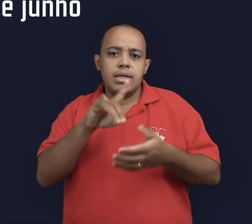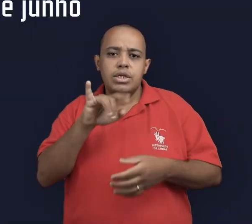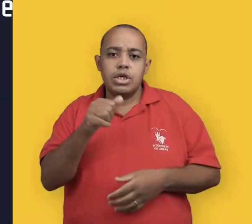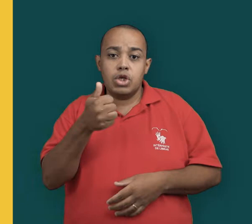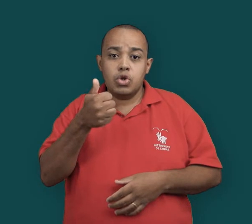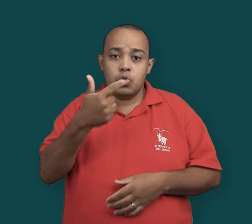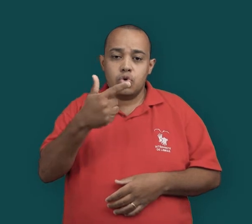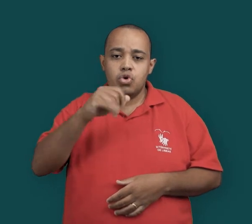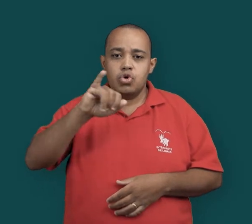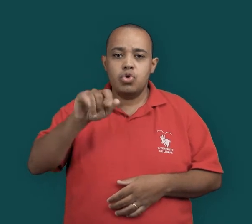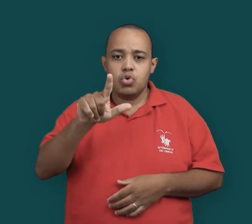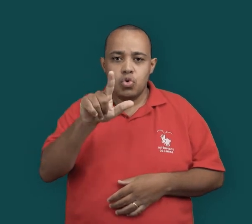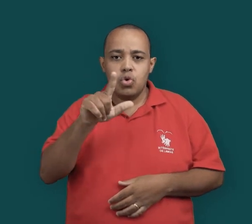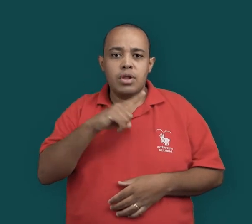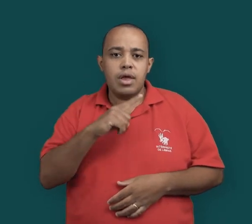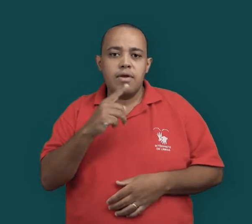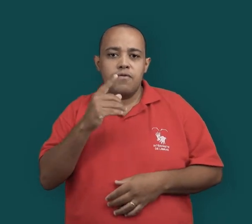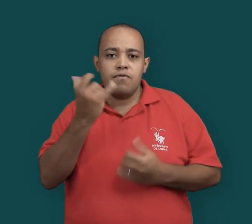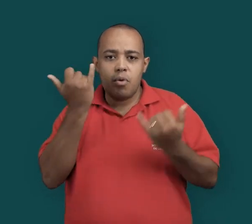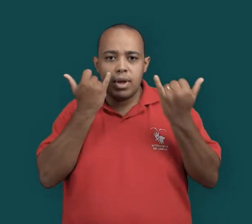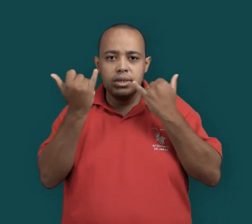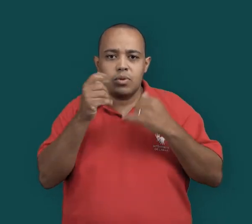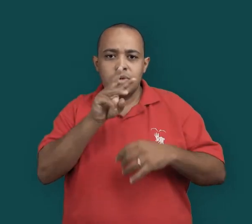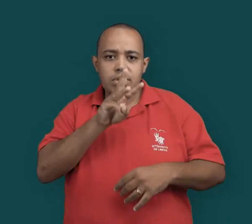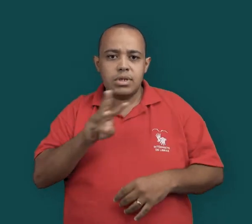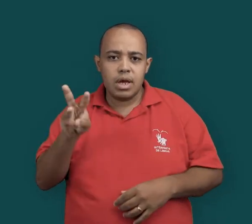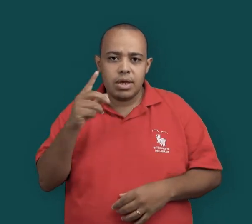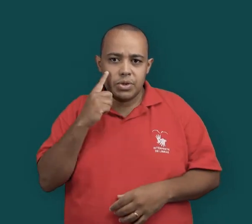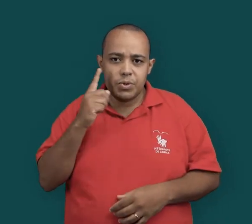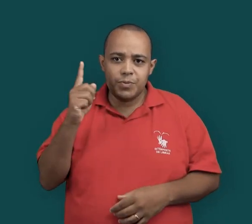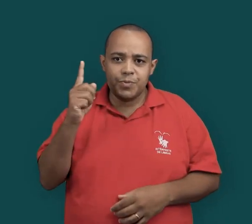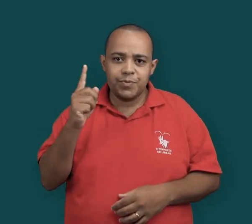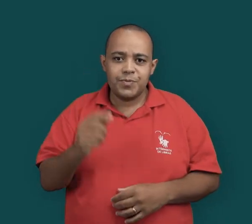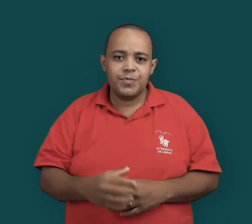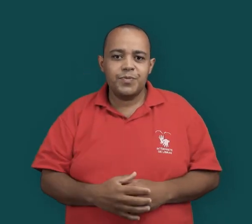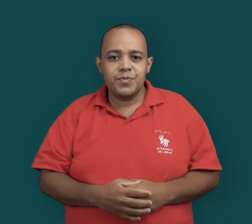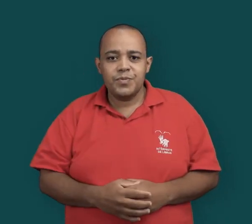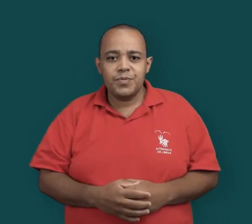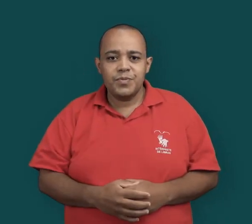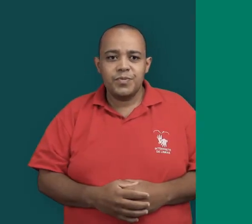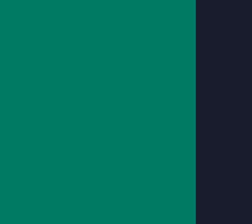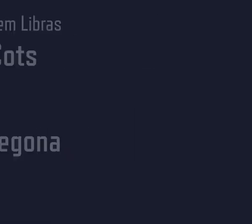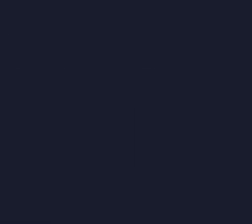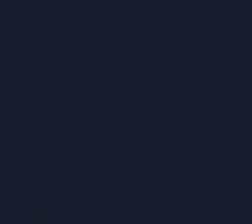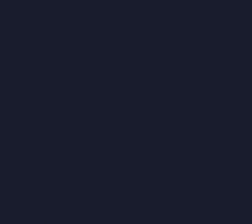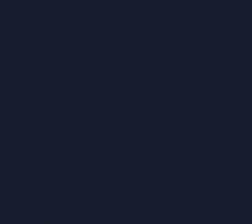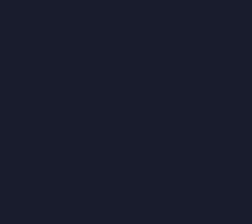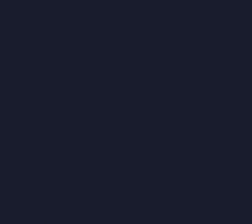julho. Para mais informações, acesse faps.as.gov.br.